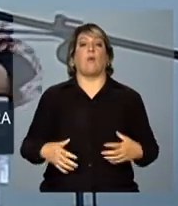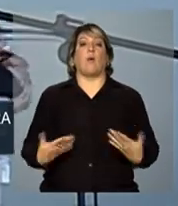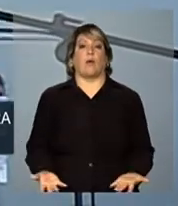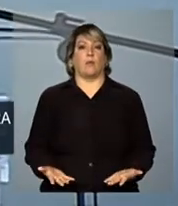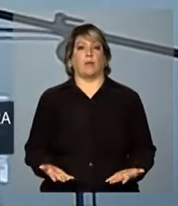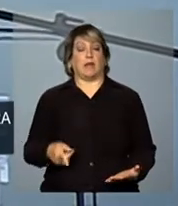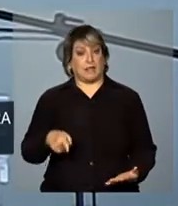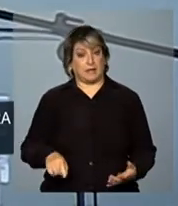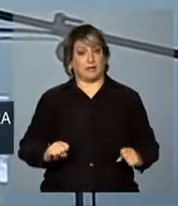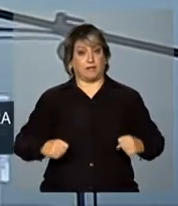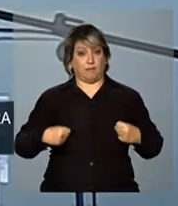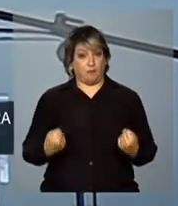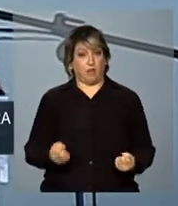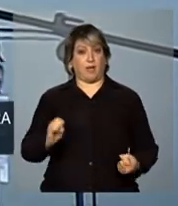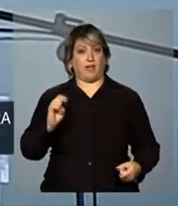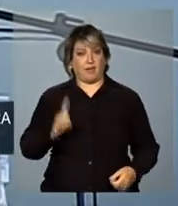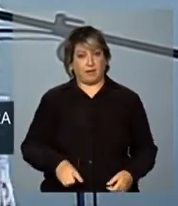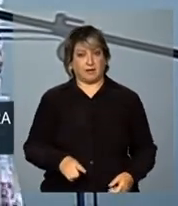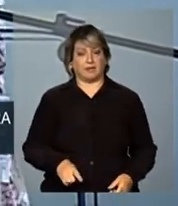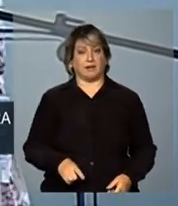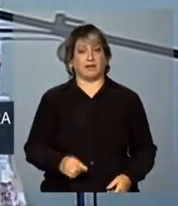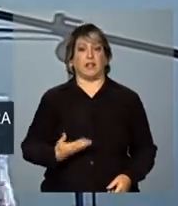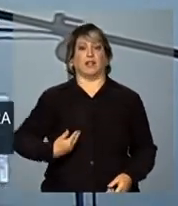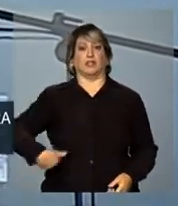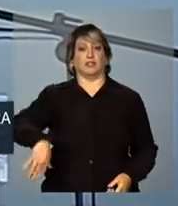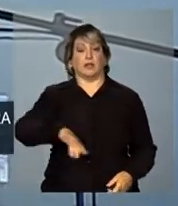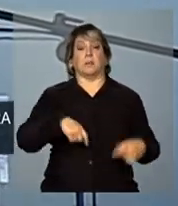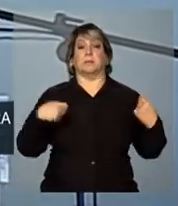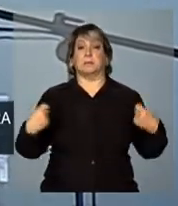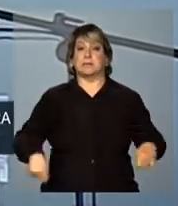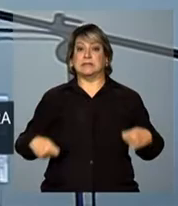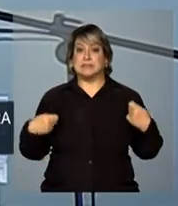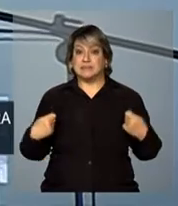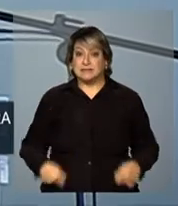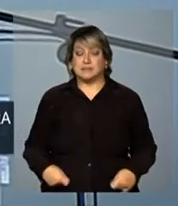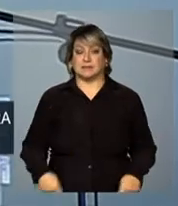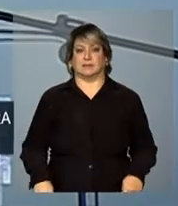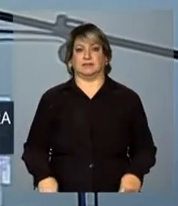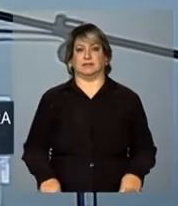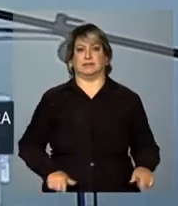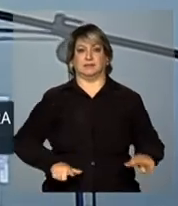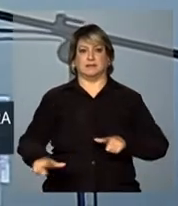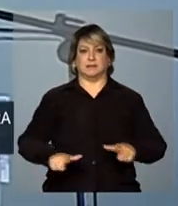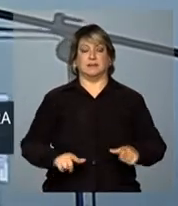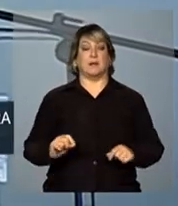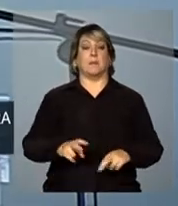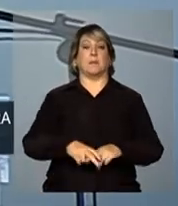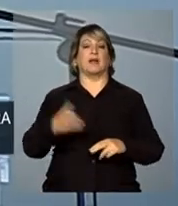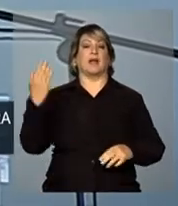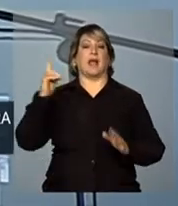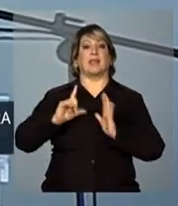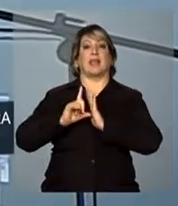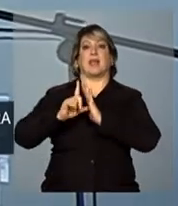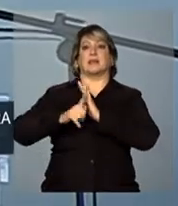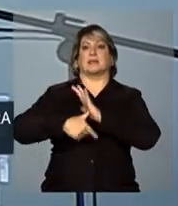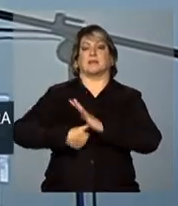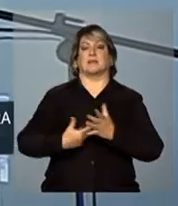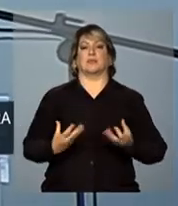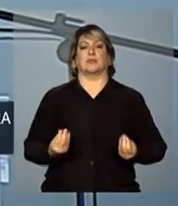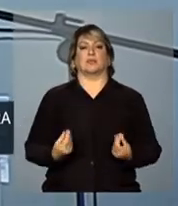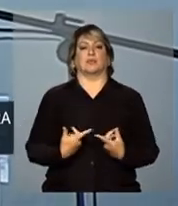esforço é que nós temos de dar conta do atraso,